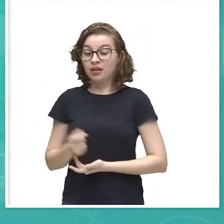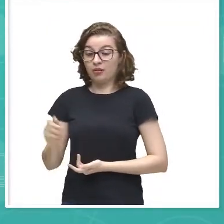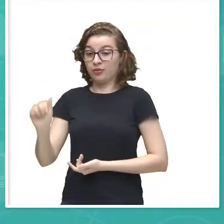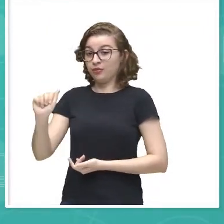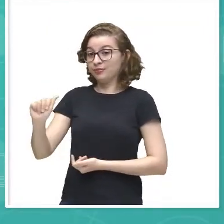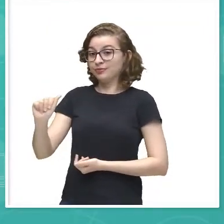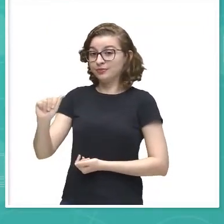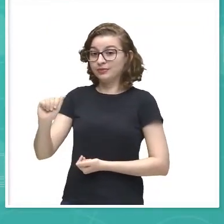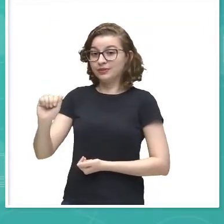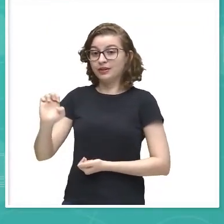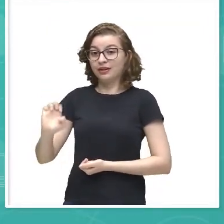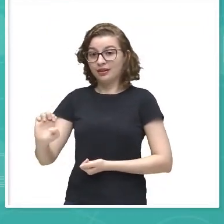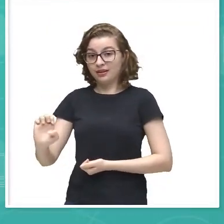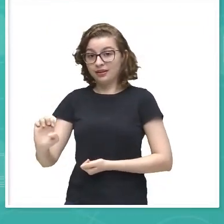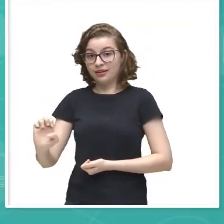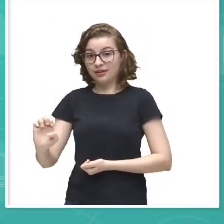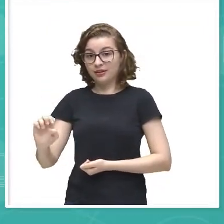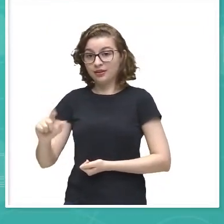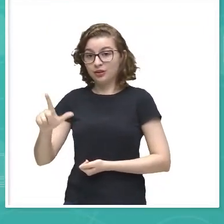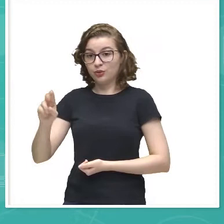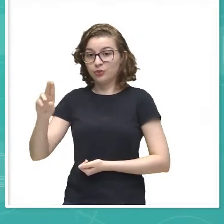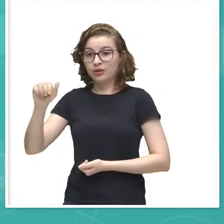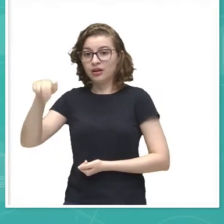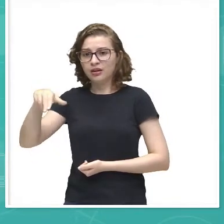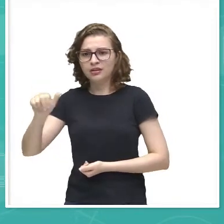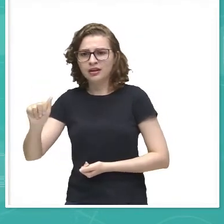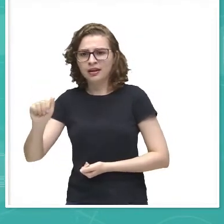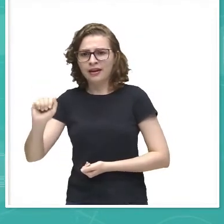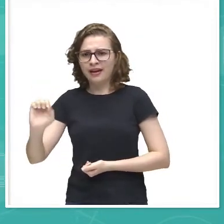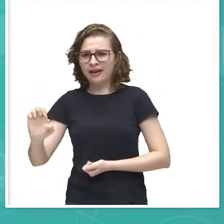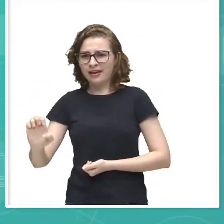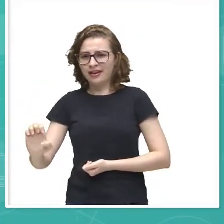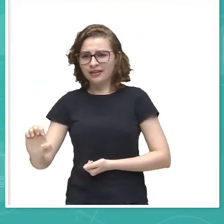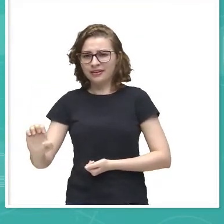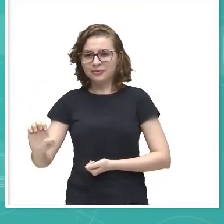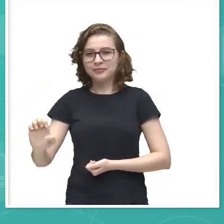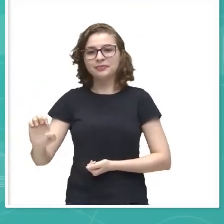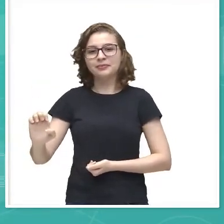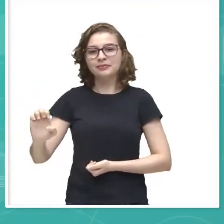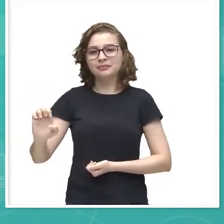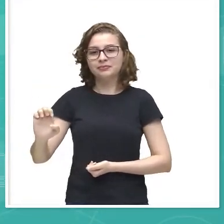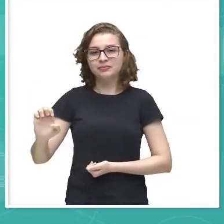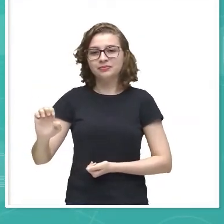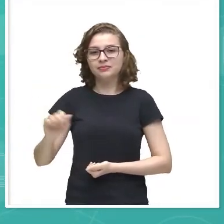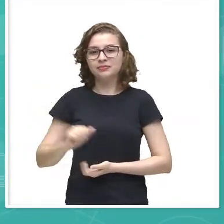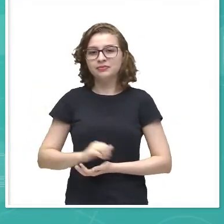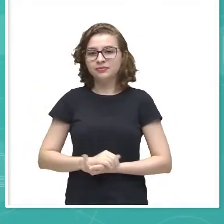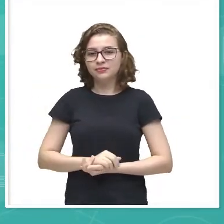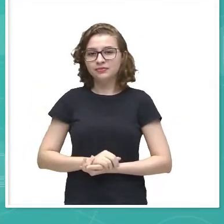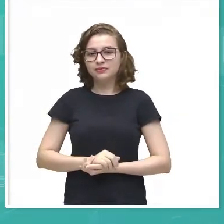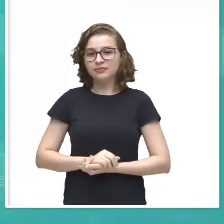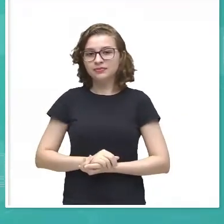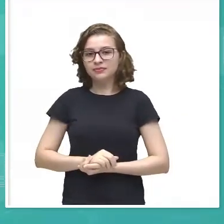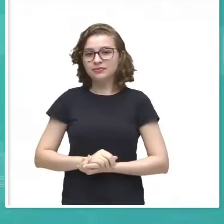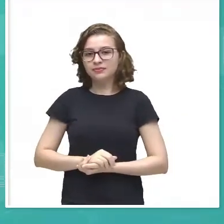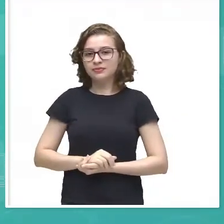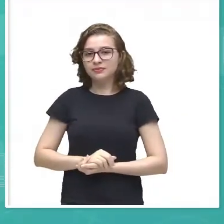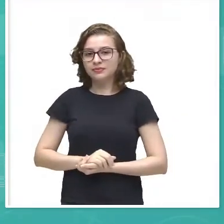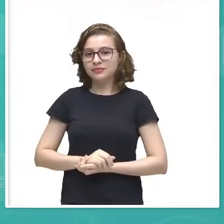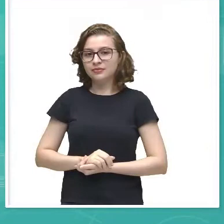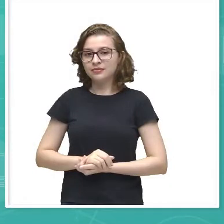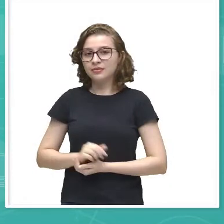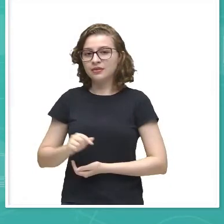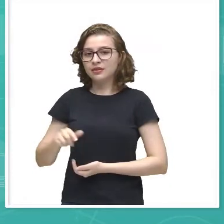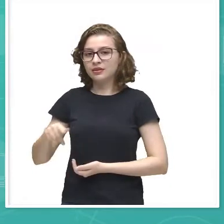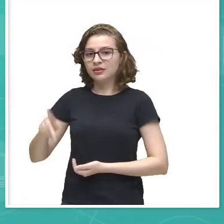E. Luana colocou várias vezes a letra E, né? A Kiara falou, questão 1,